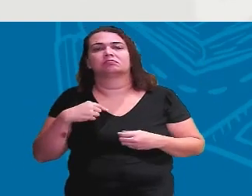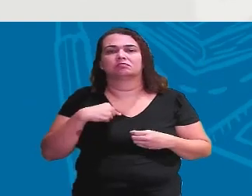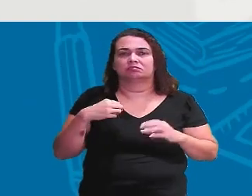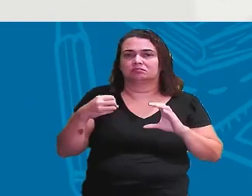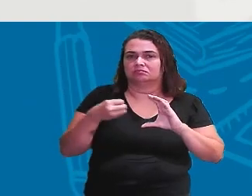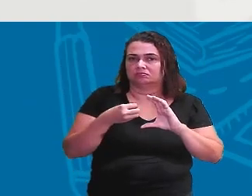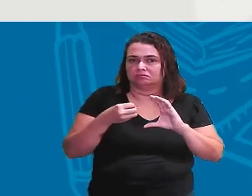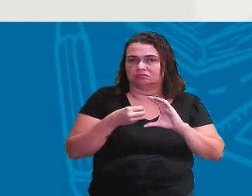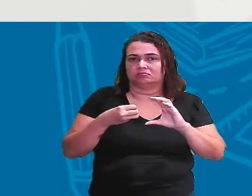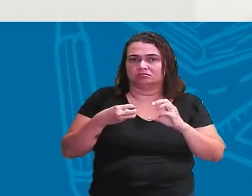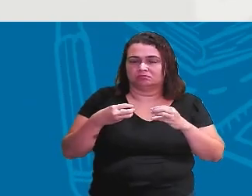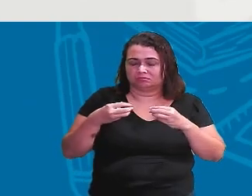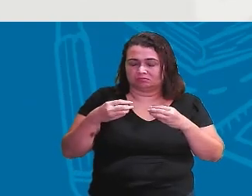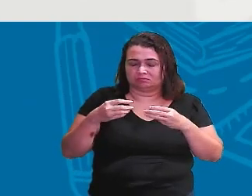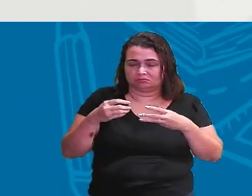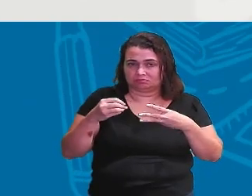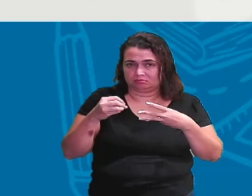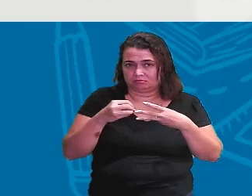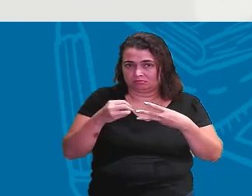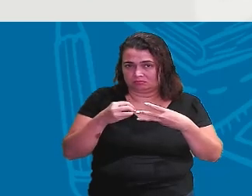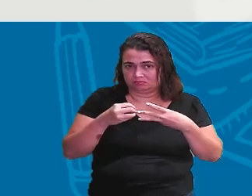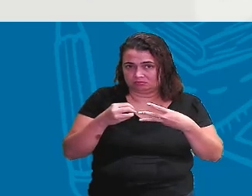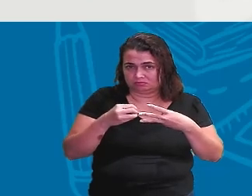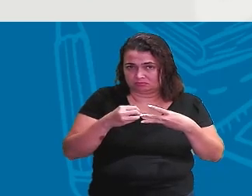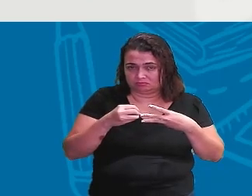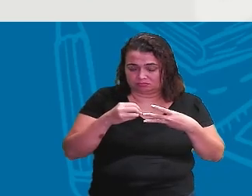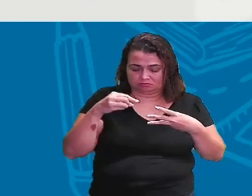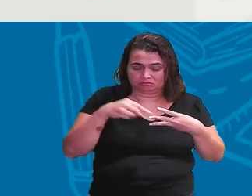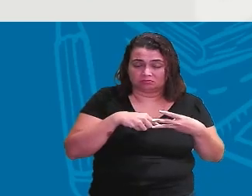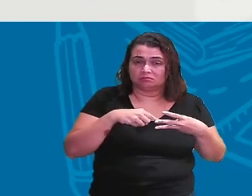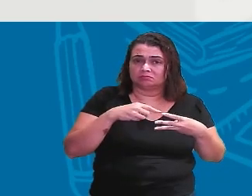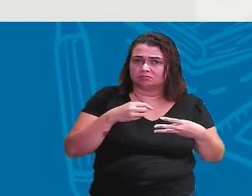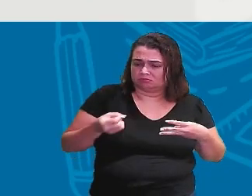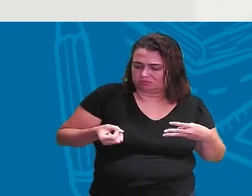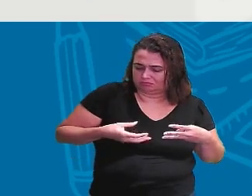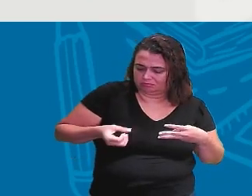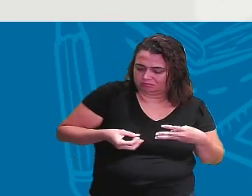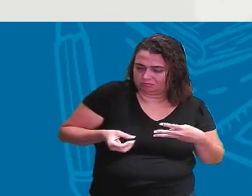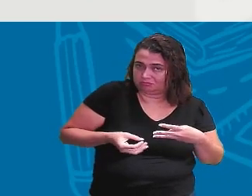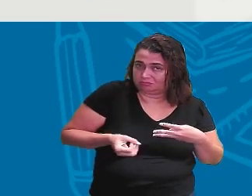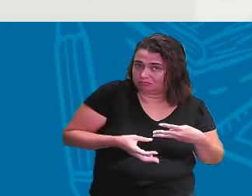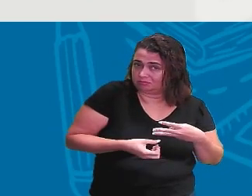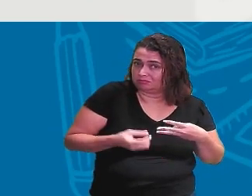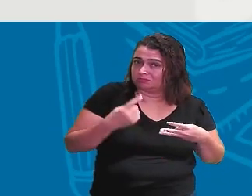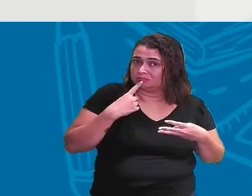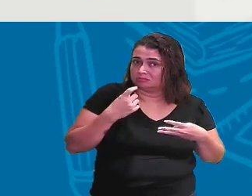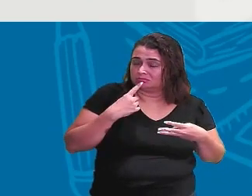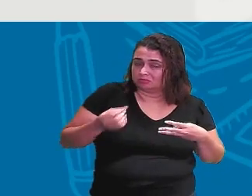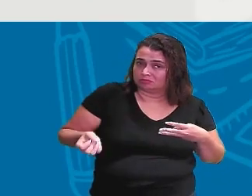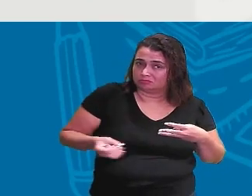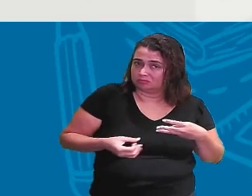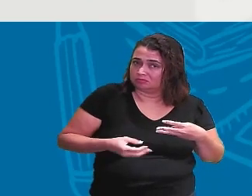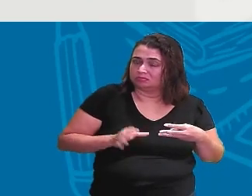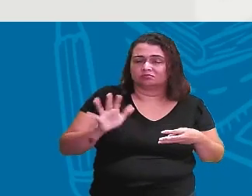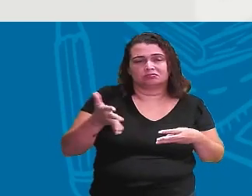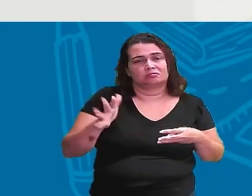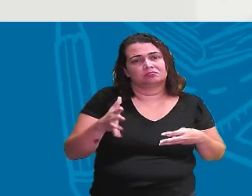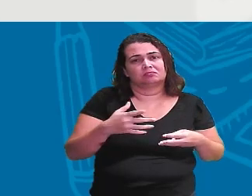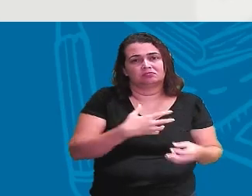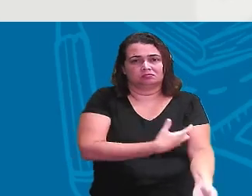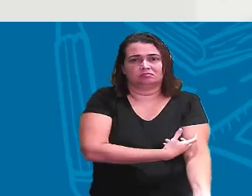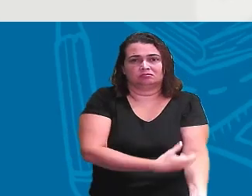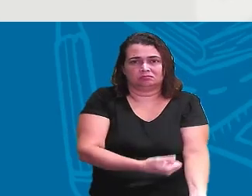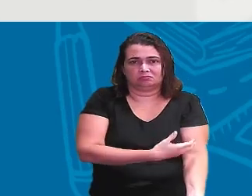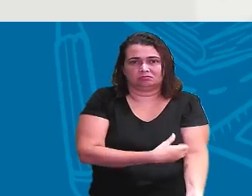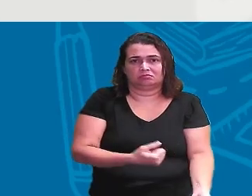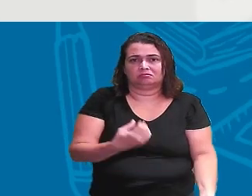né, que compõem o nosso sangue, elas se renovam diariamente. Então, se eu doei ali, geralmente numa doação de sangue, a gente doa